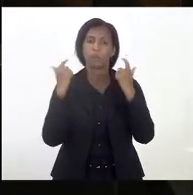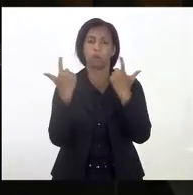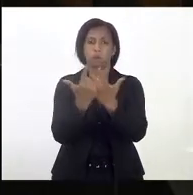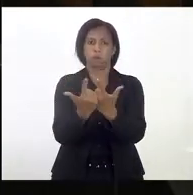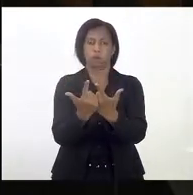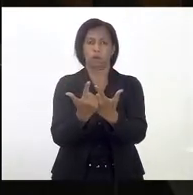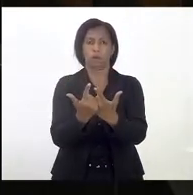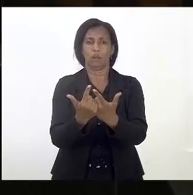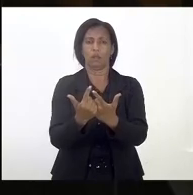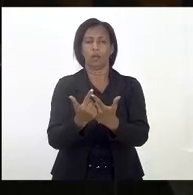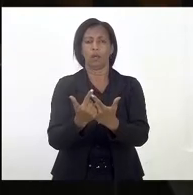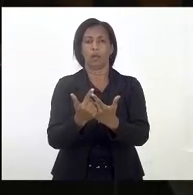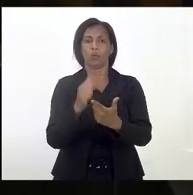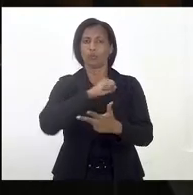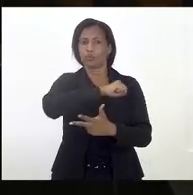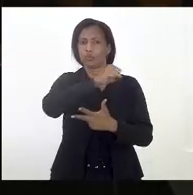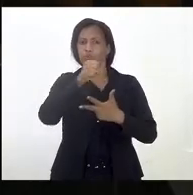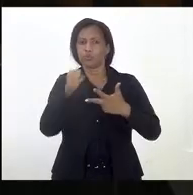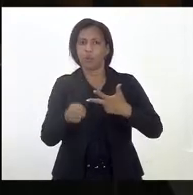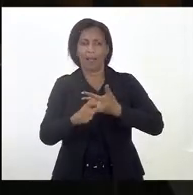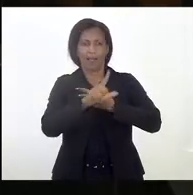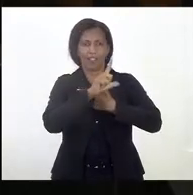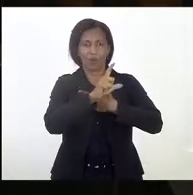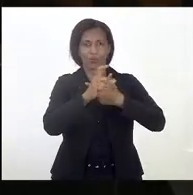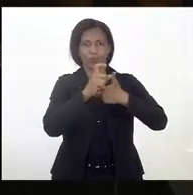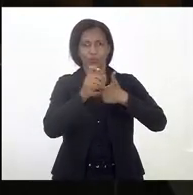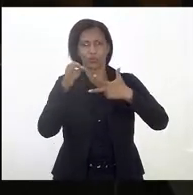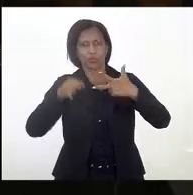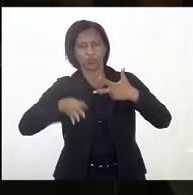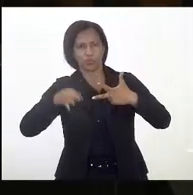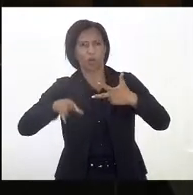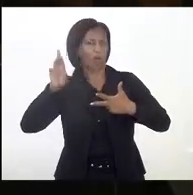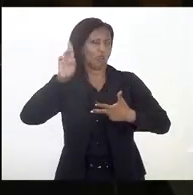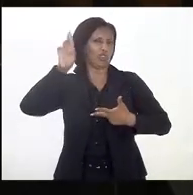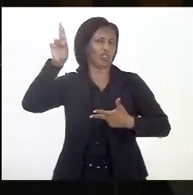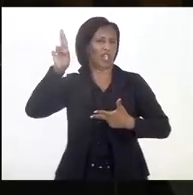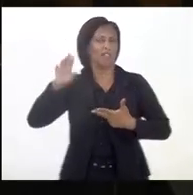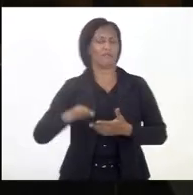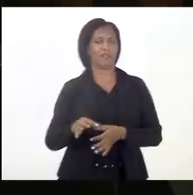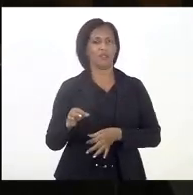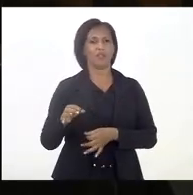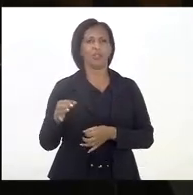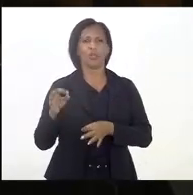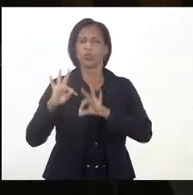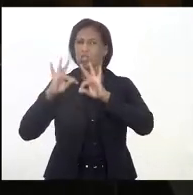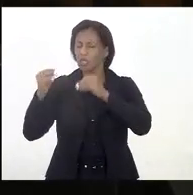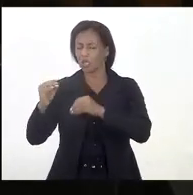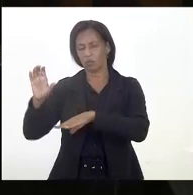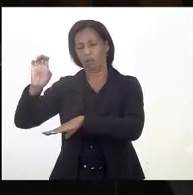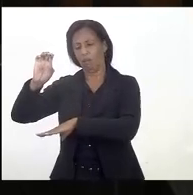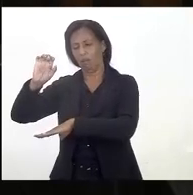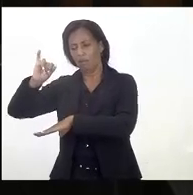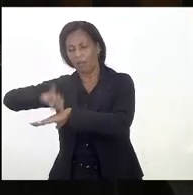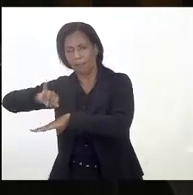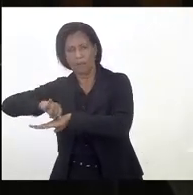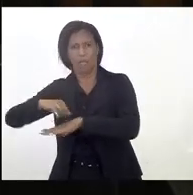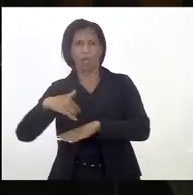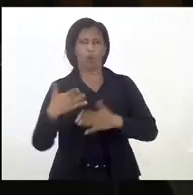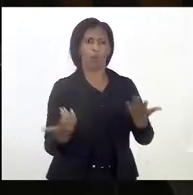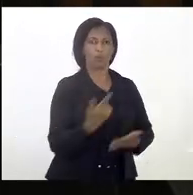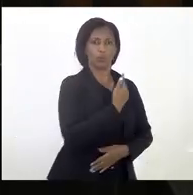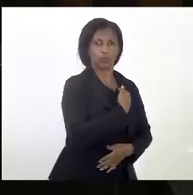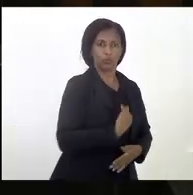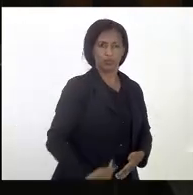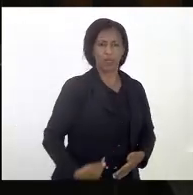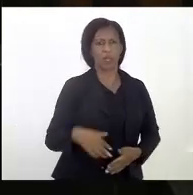os poderes reunidos Poder Legislativo poder judiciário chefes do Poder Executivo tanto da nossa capital quanto do Governo do Estado